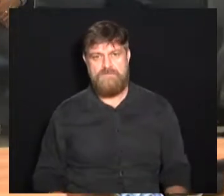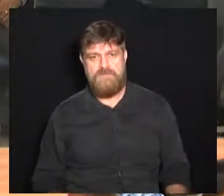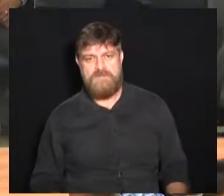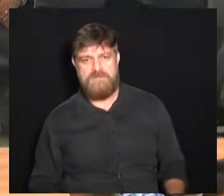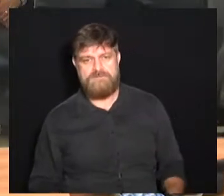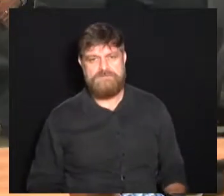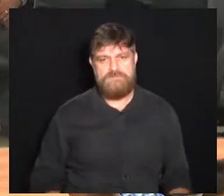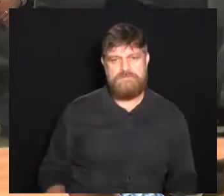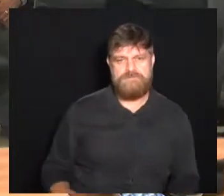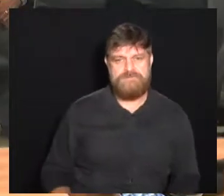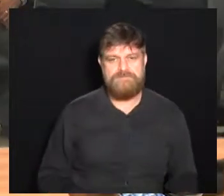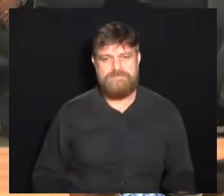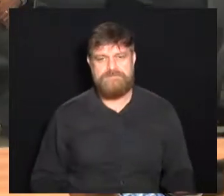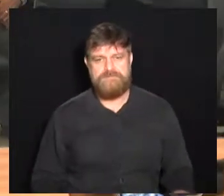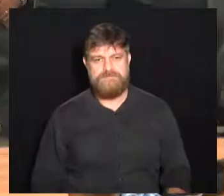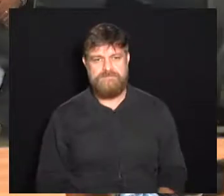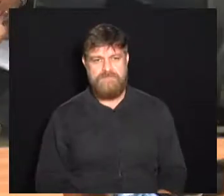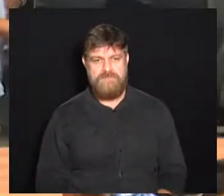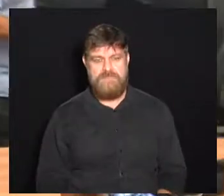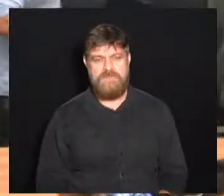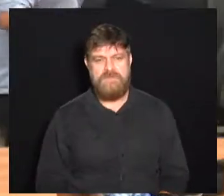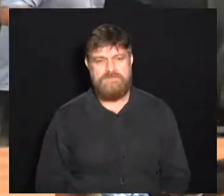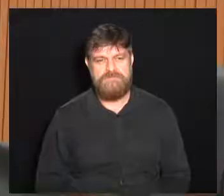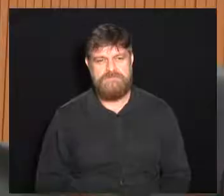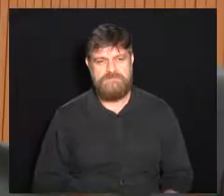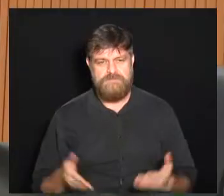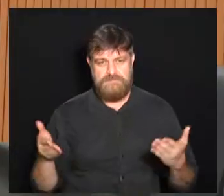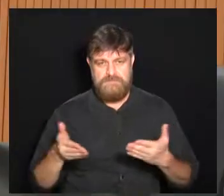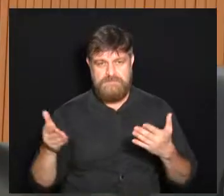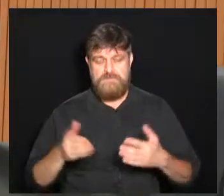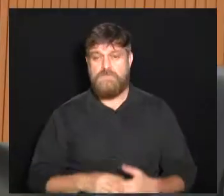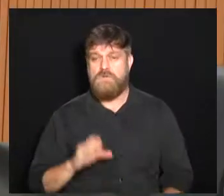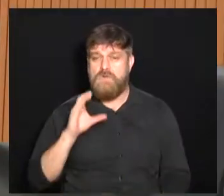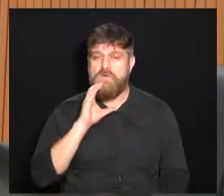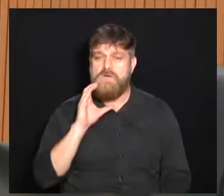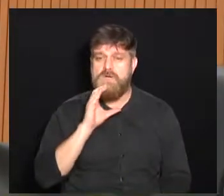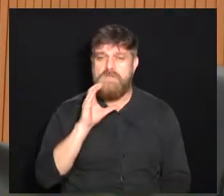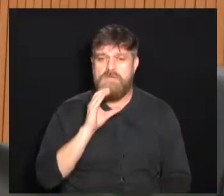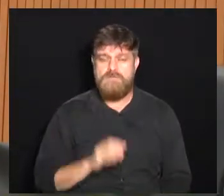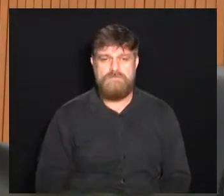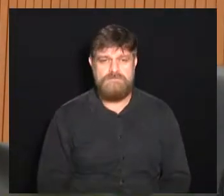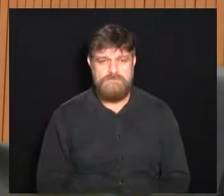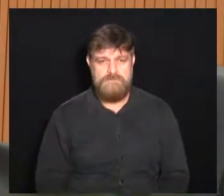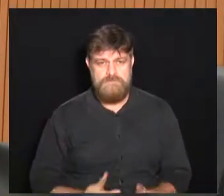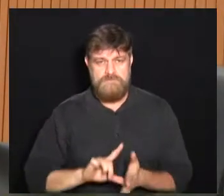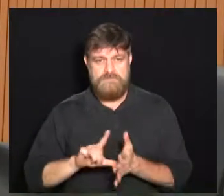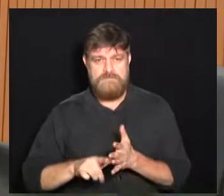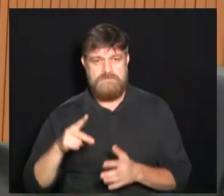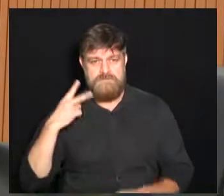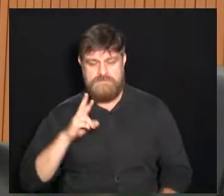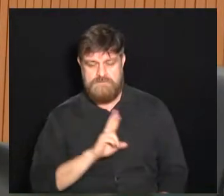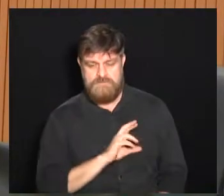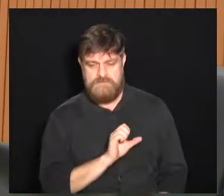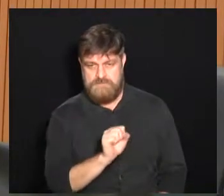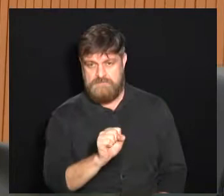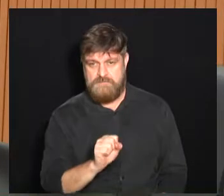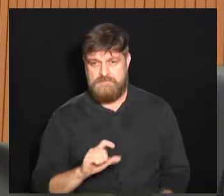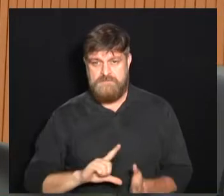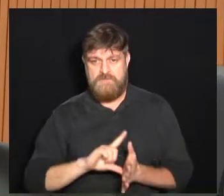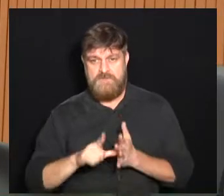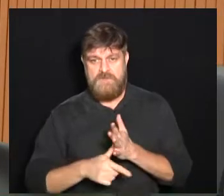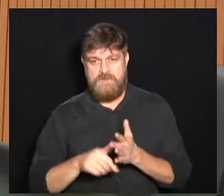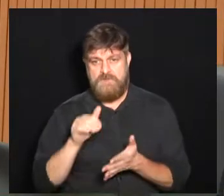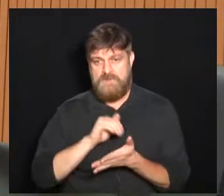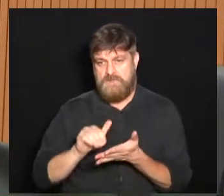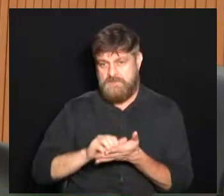Obrigado, senhor presidente. Obrigado, Carmo. Agora é o vereador Carlão e depois o vereador Rossini. Depois a gente vai para